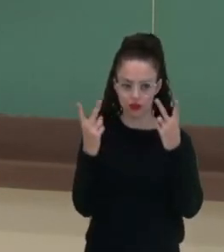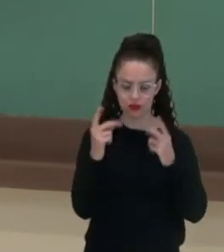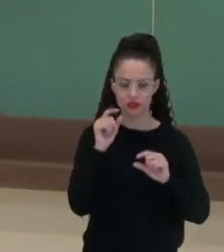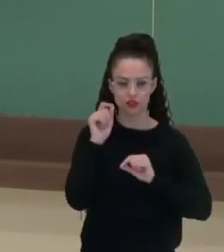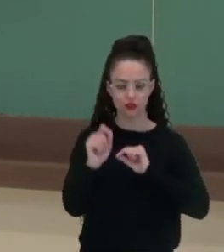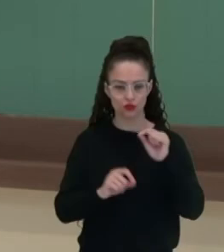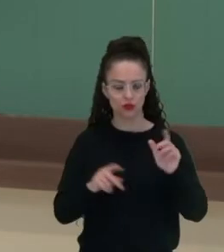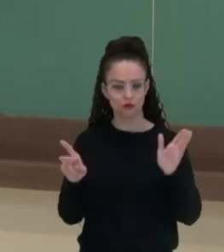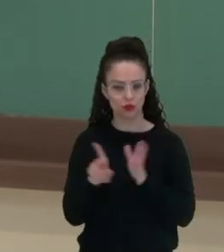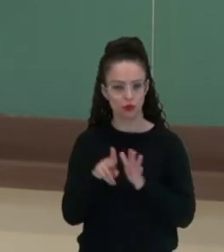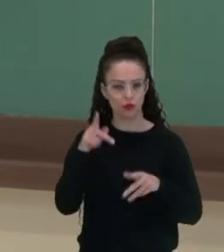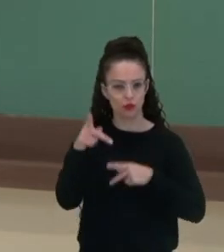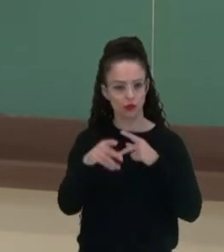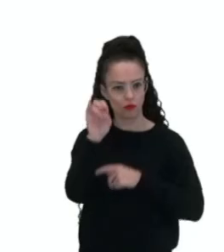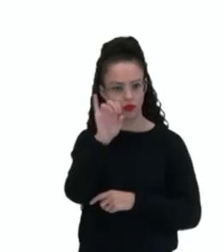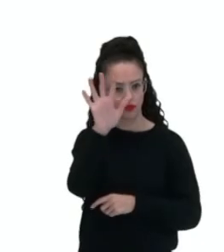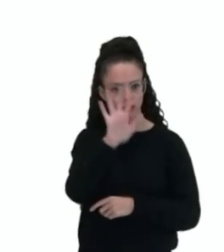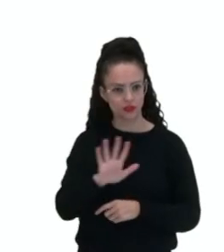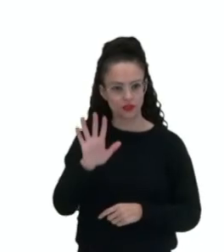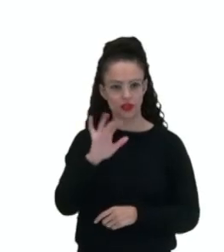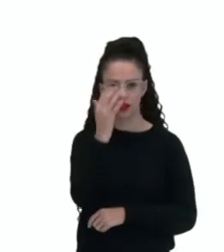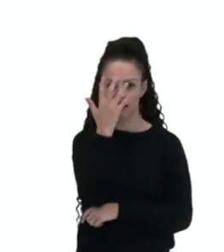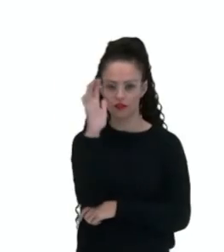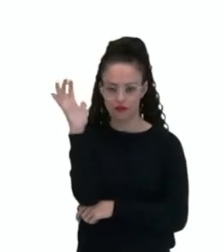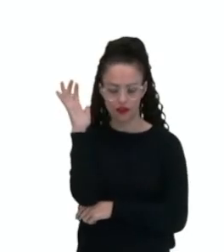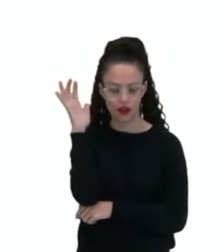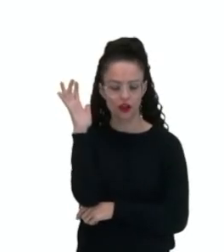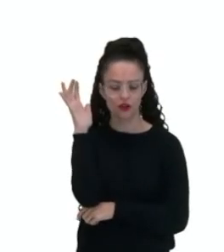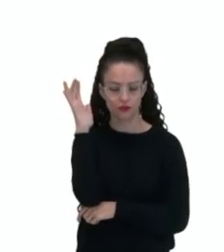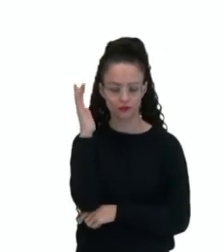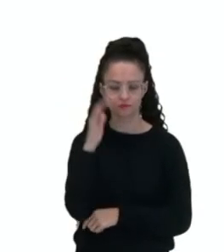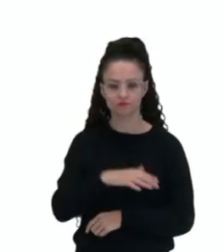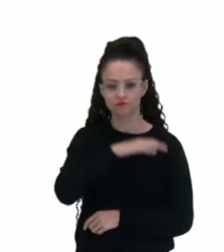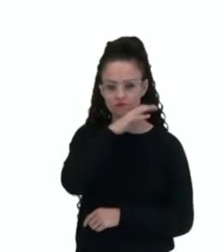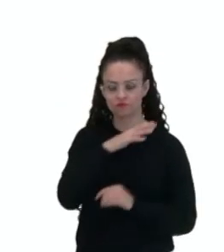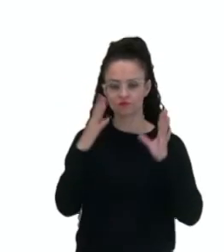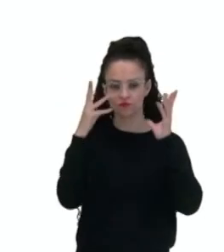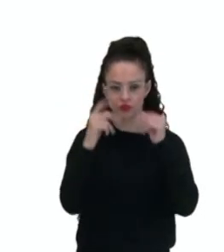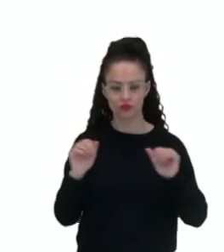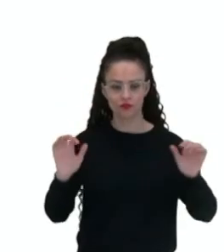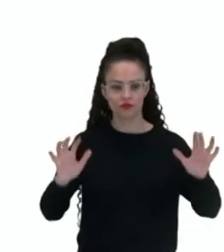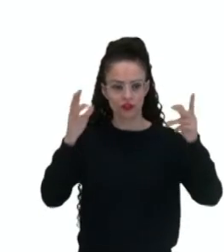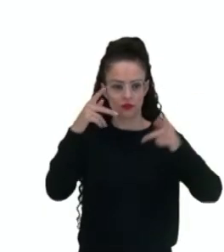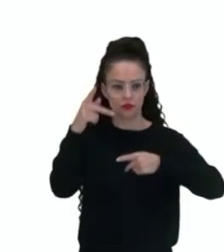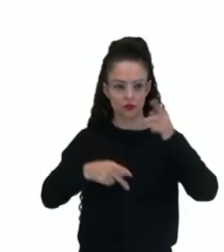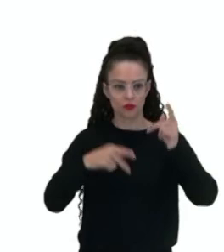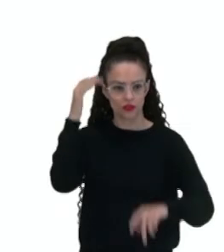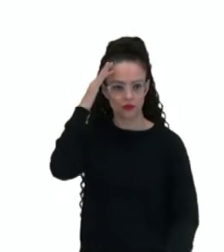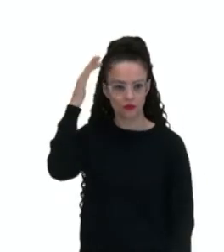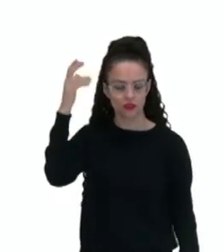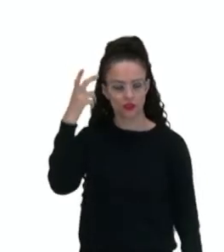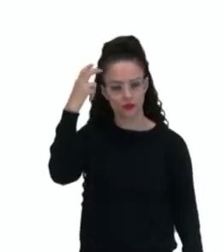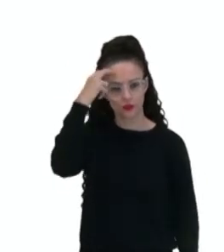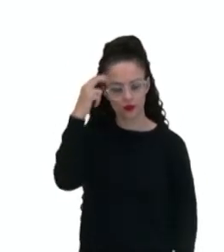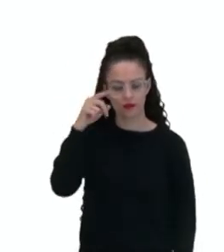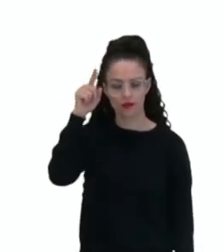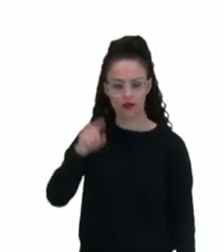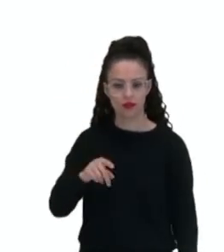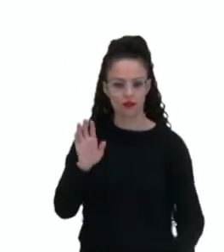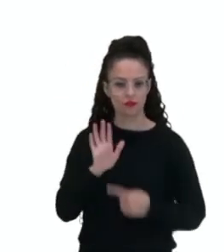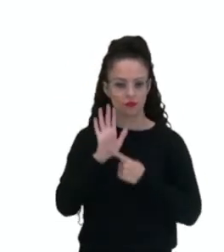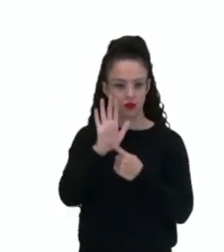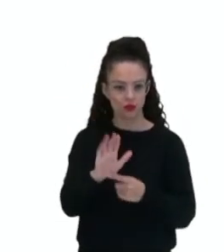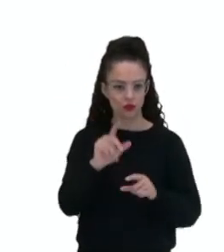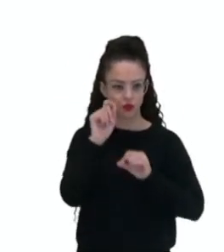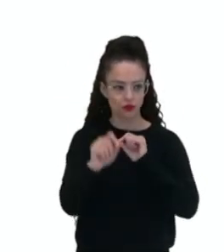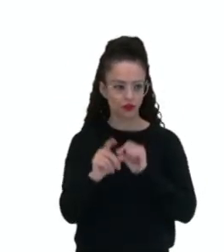iconografia popular, né? Como a fauna, flora, as festas populares e o imaginário cultural. Então, eles vão representar muito